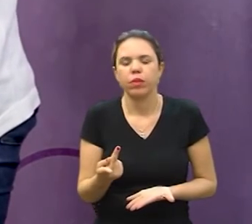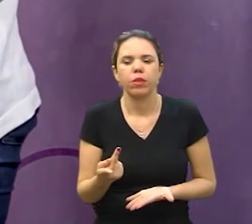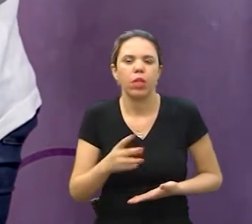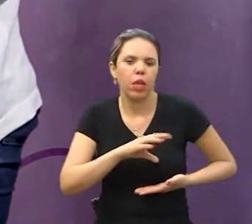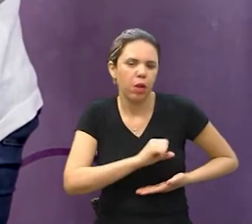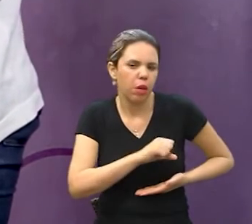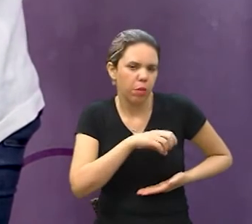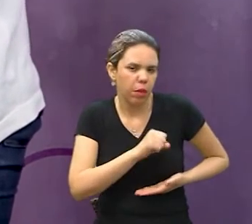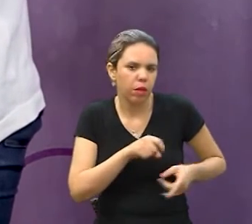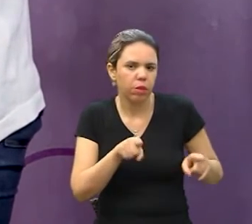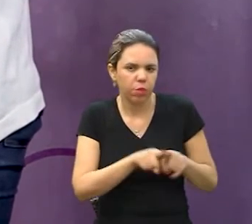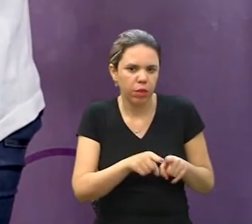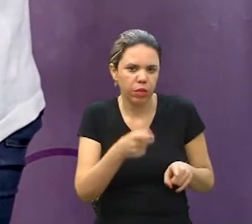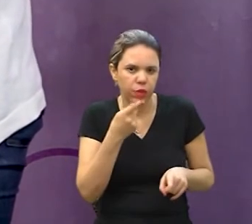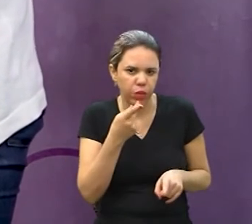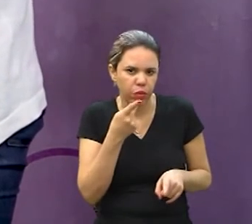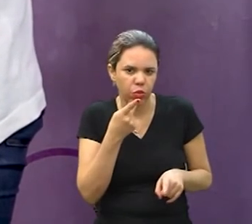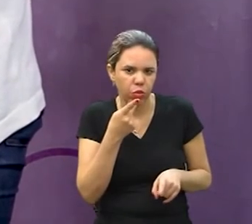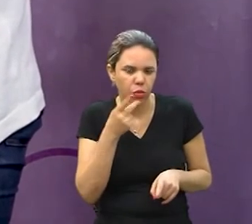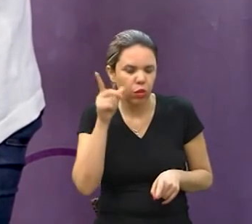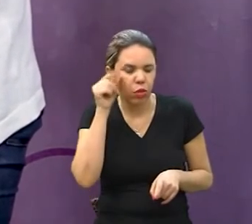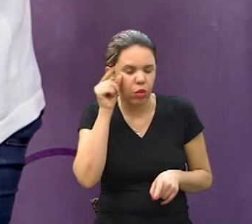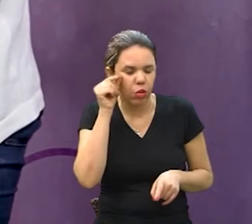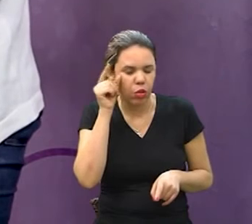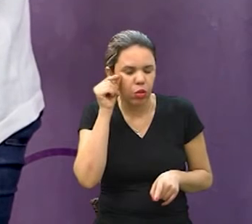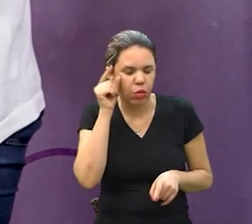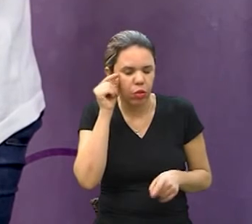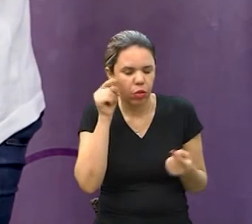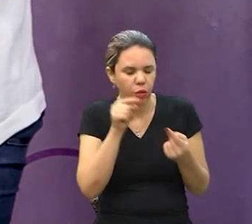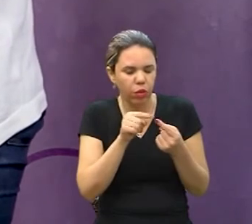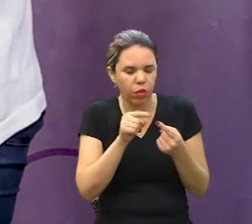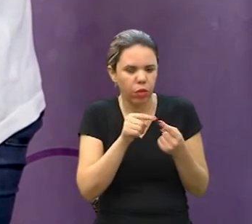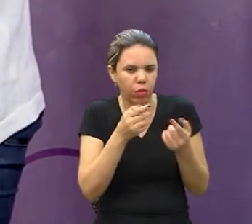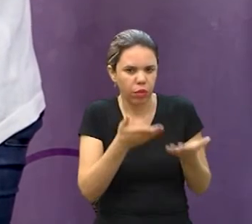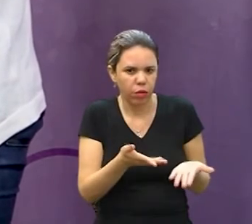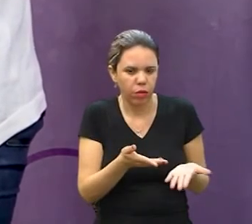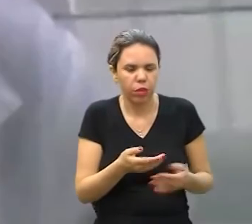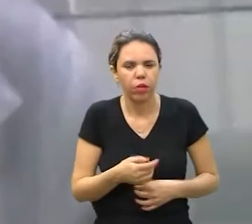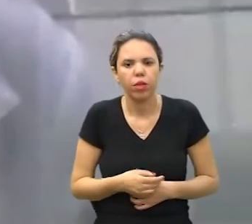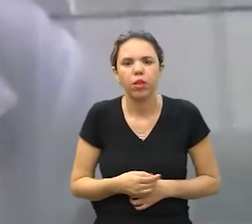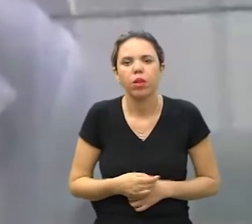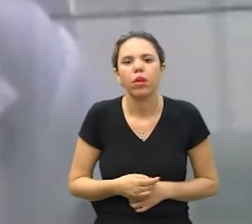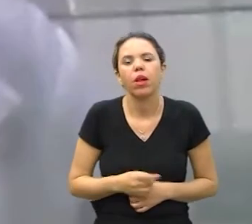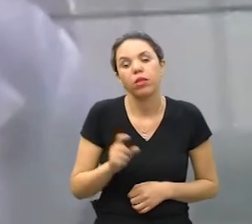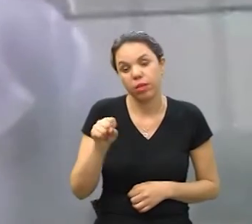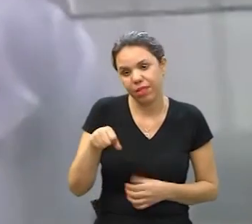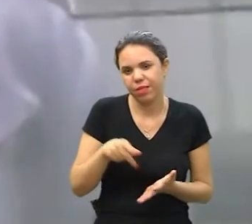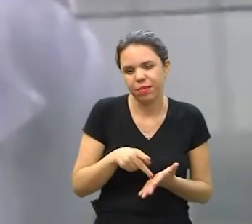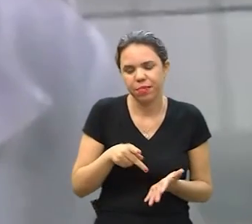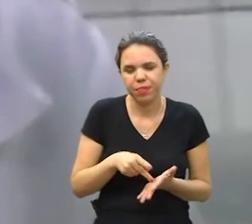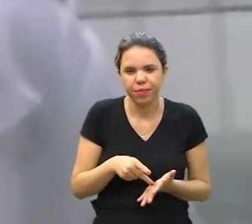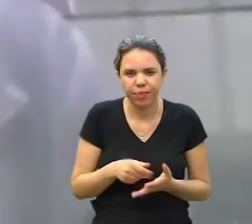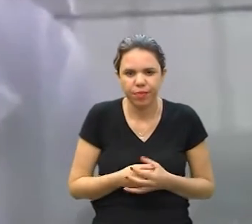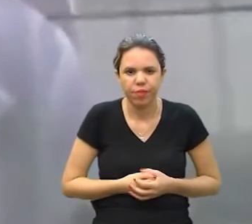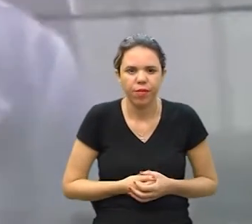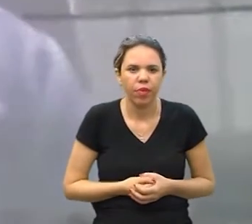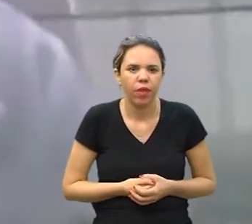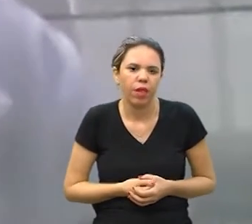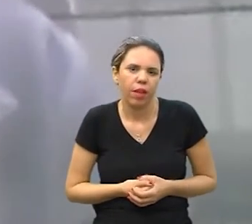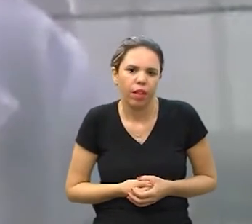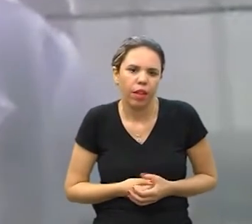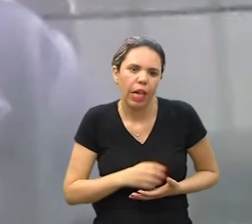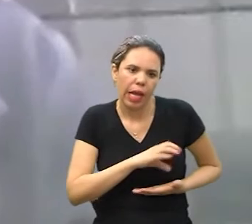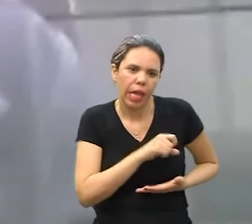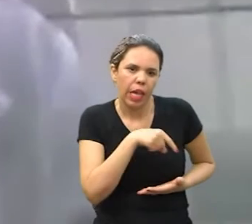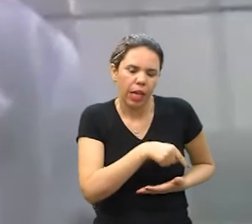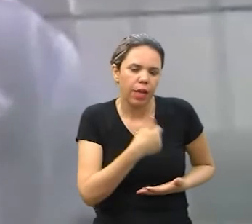fala de amamentação, também tem que falar do sono. Uma coisa está ligada à outra? Completamente, né?